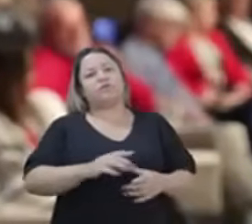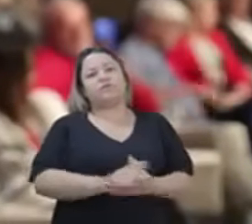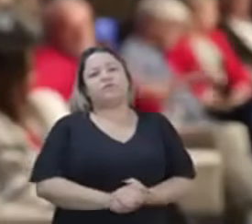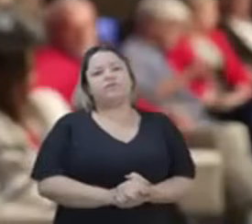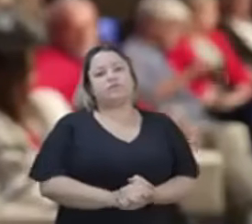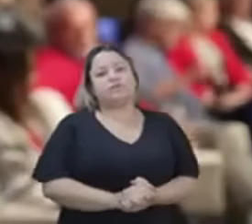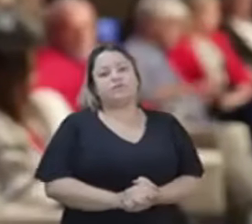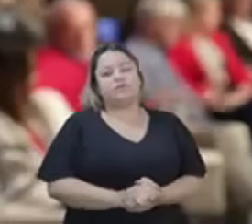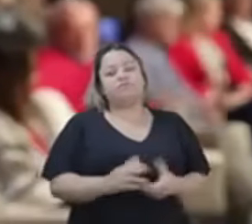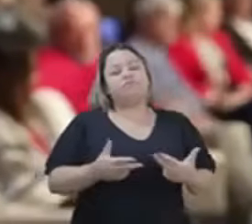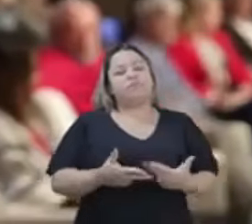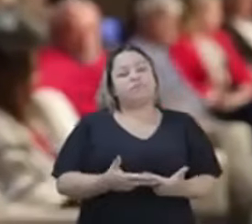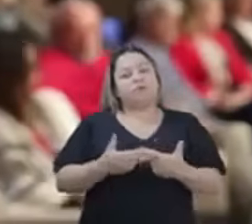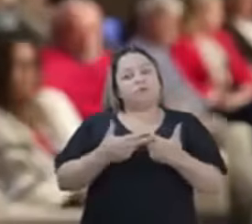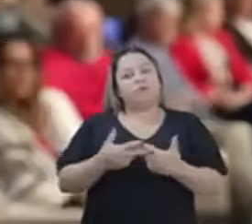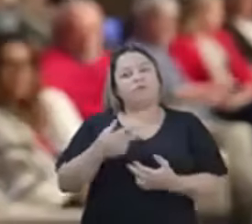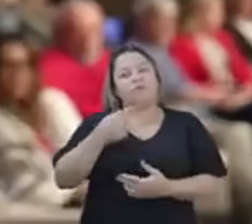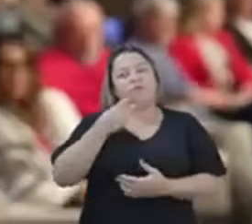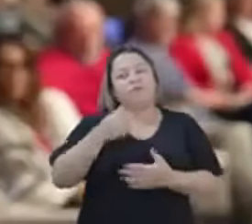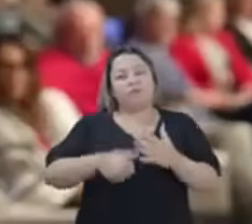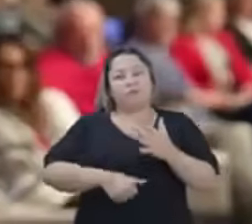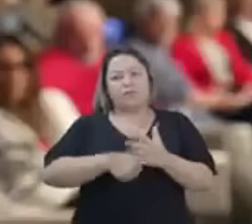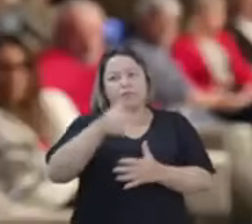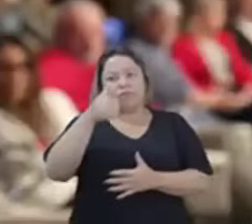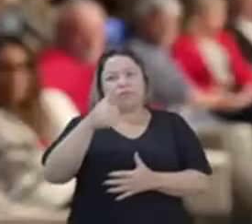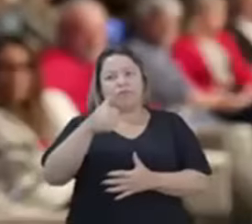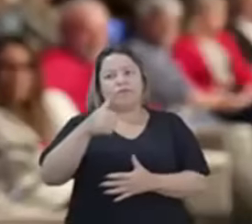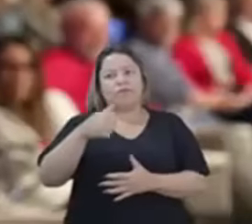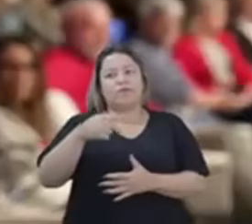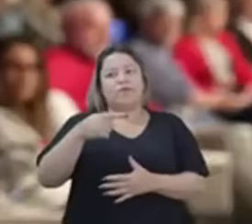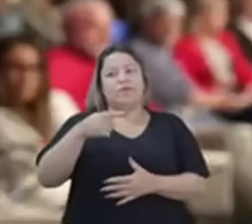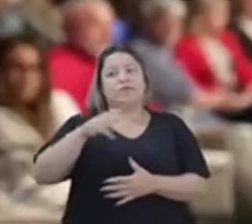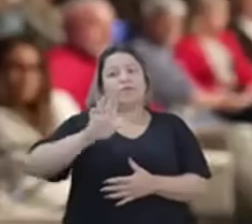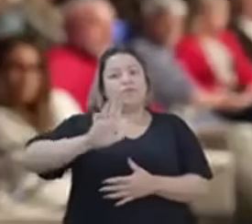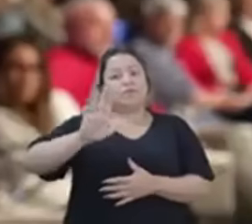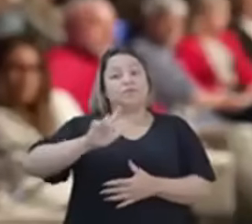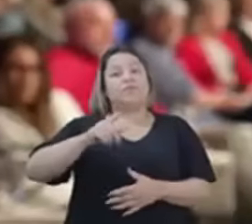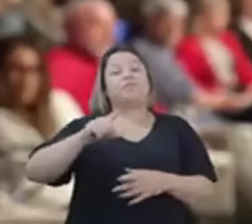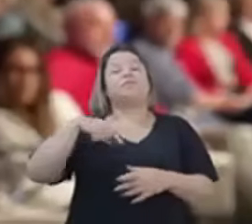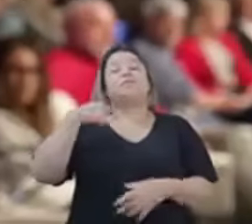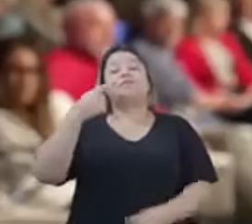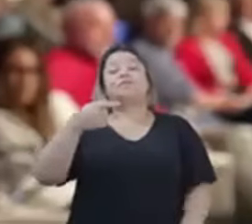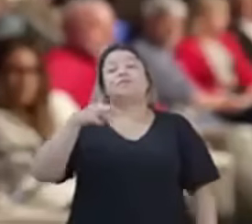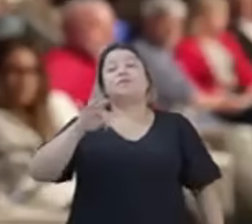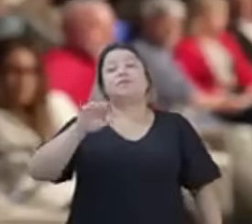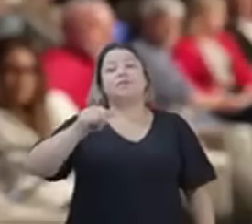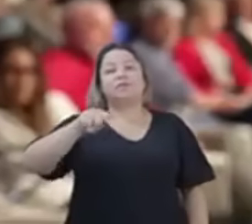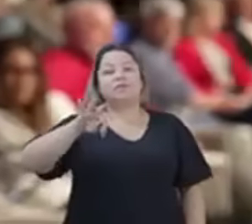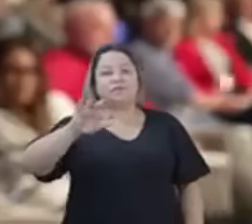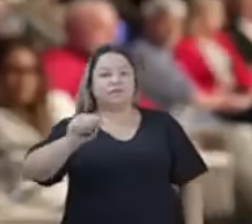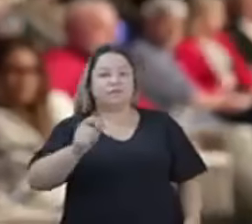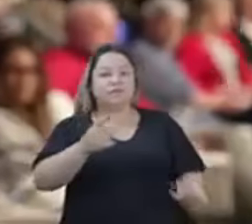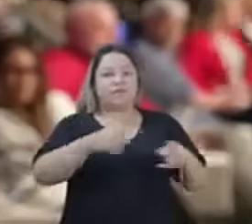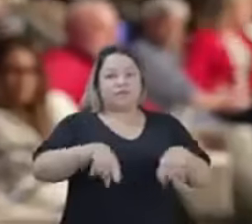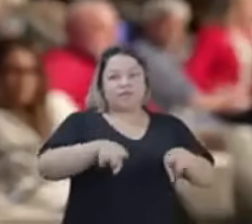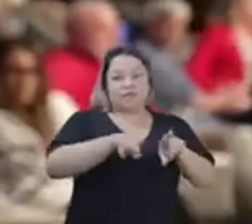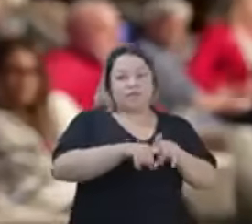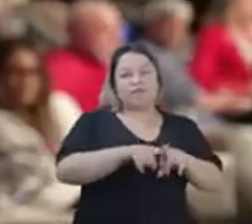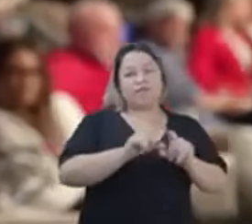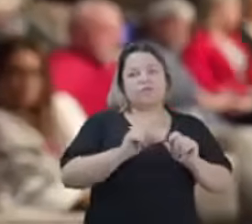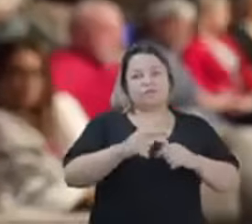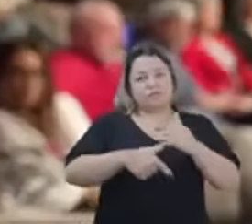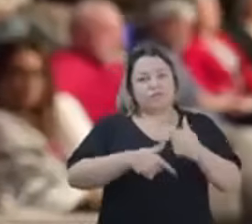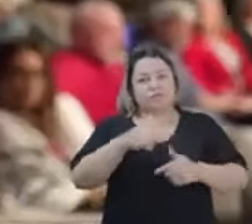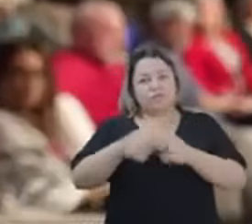E eu confesso aqui, eu fui primeiro lulista para depois ser petista. Quem me levou à filiação ao Partido dos